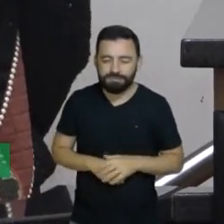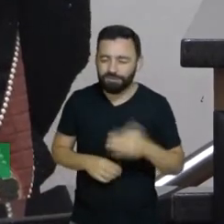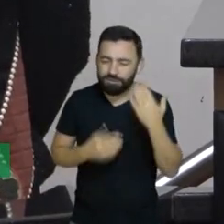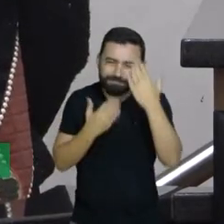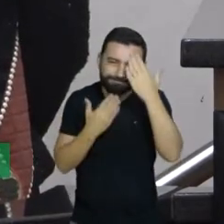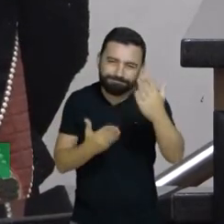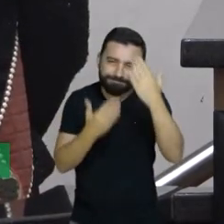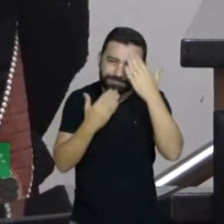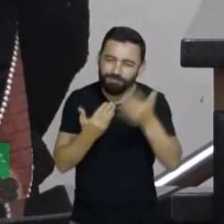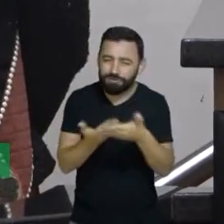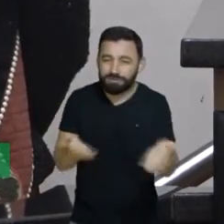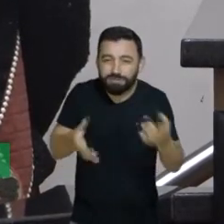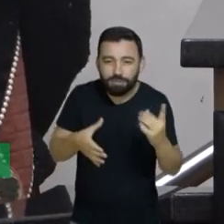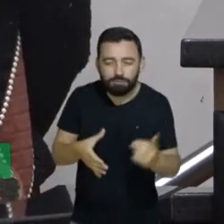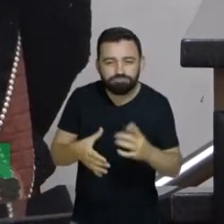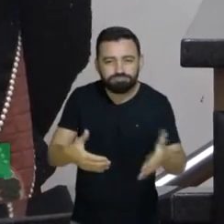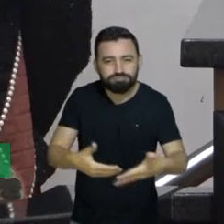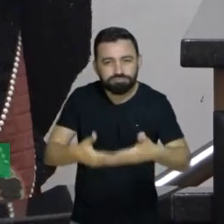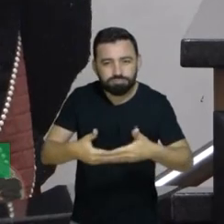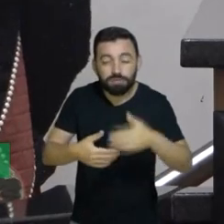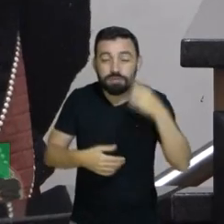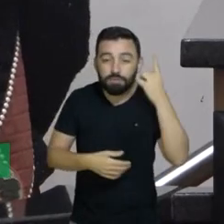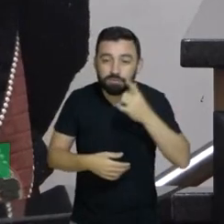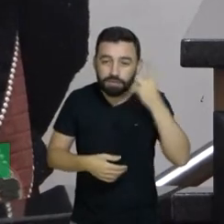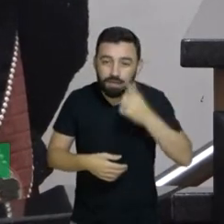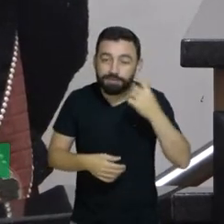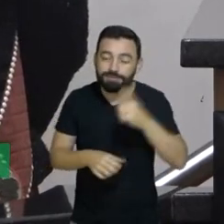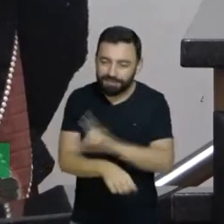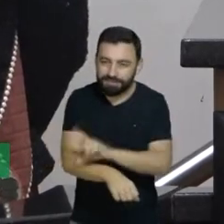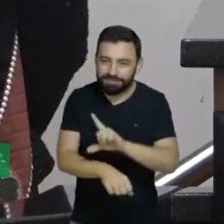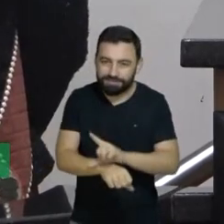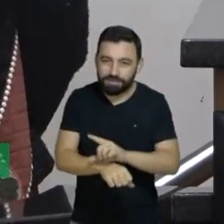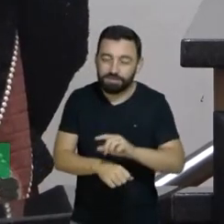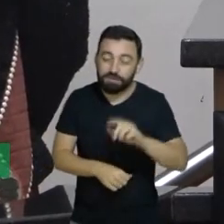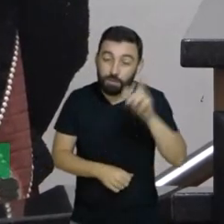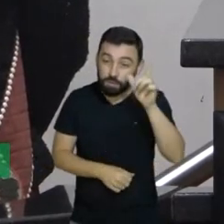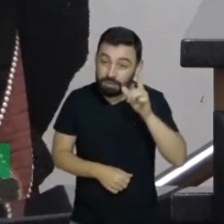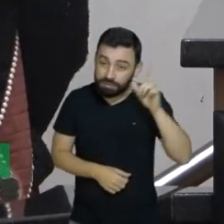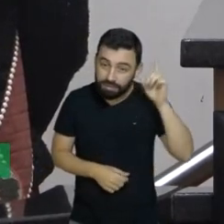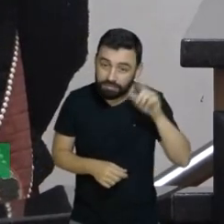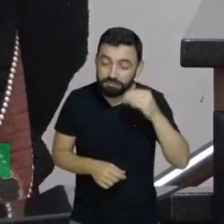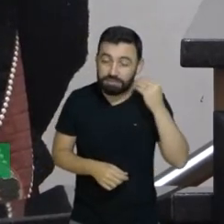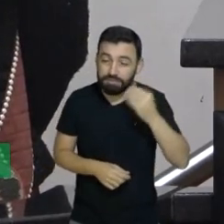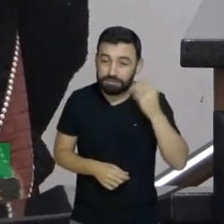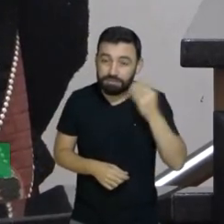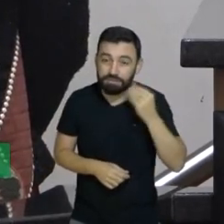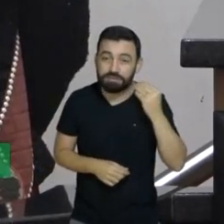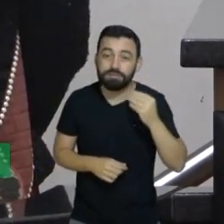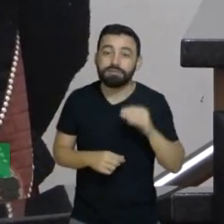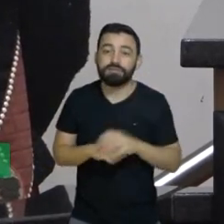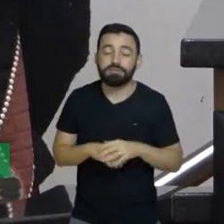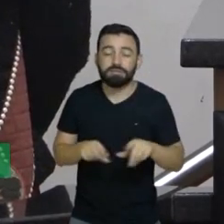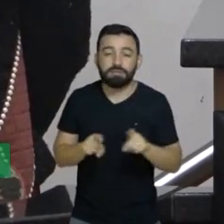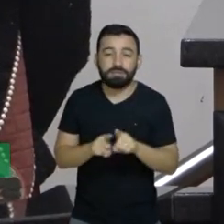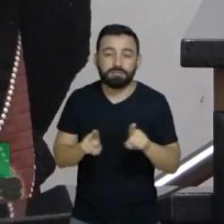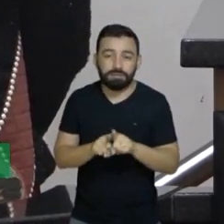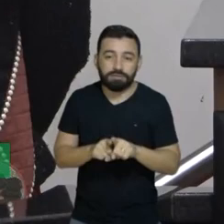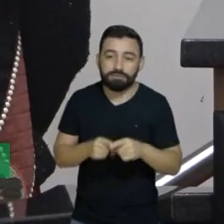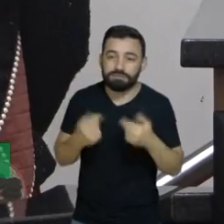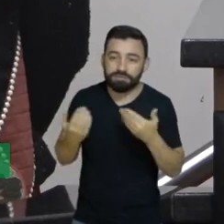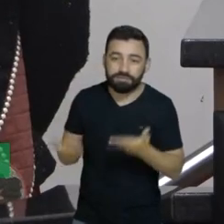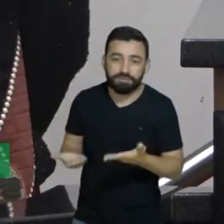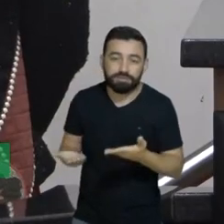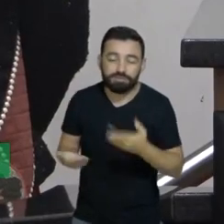à acolhida dos nossos nobres deputados lagianos, Lucas Neves, Márcio Machado e o nosso lagiano ilustre, o